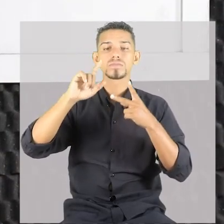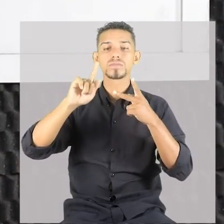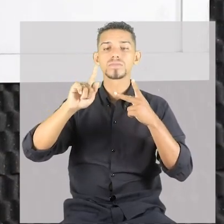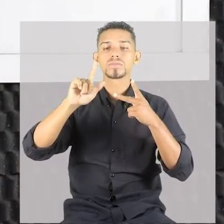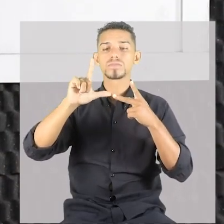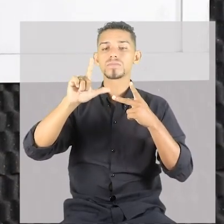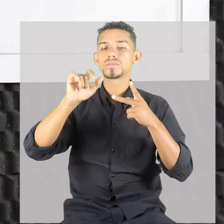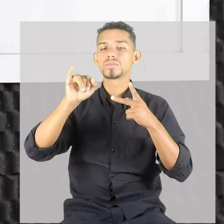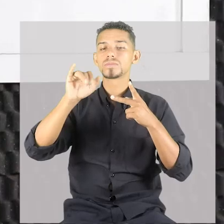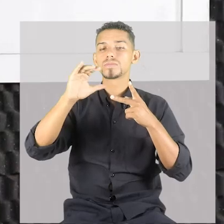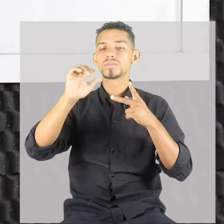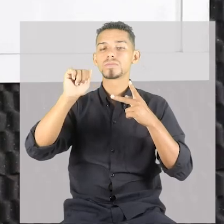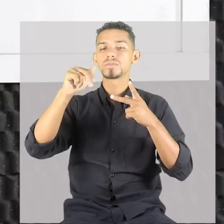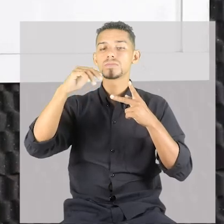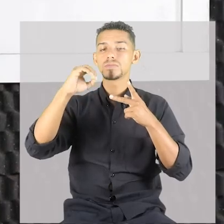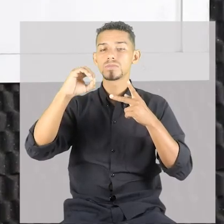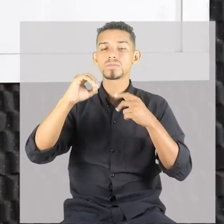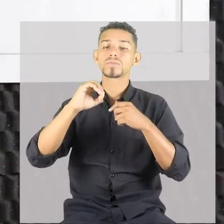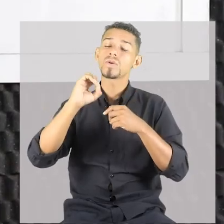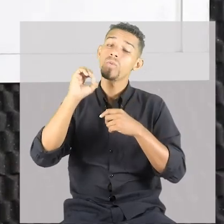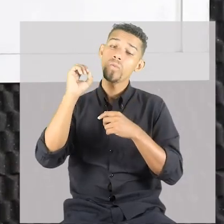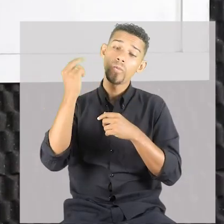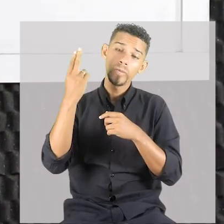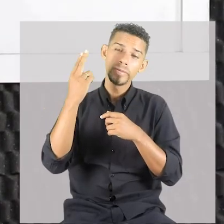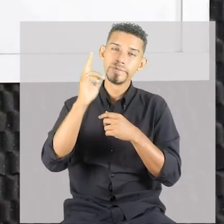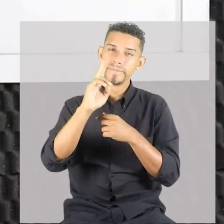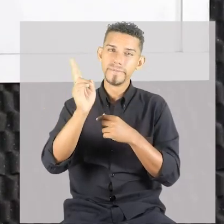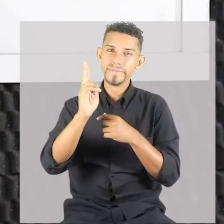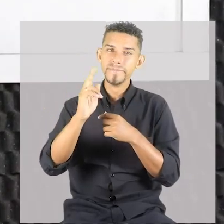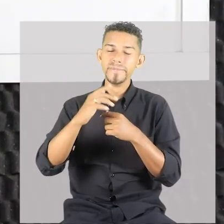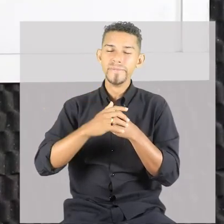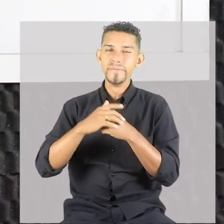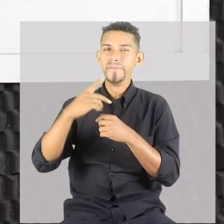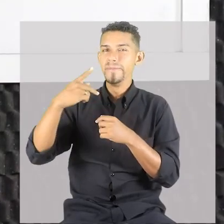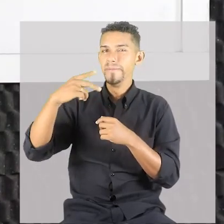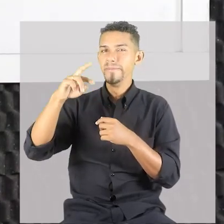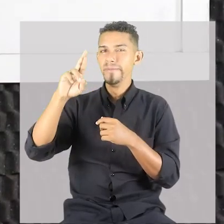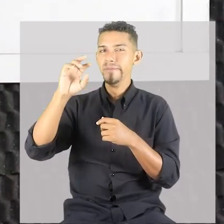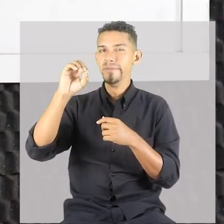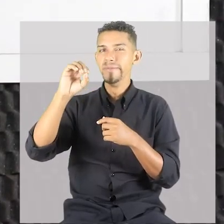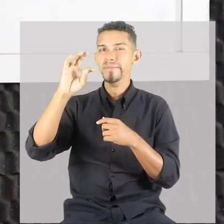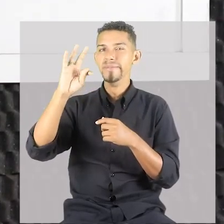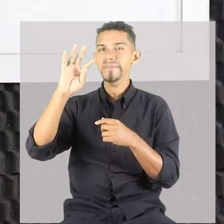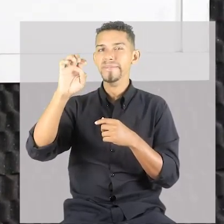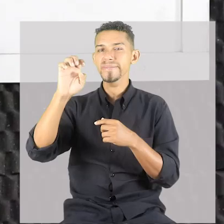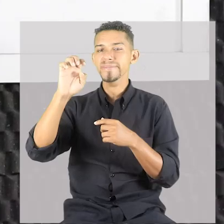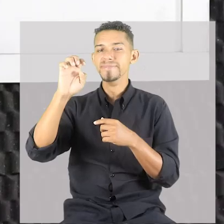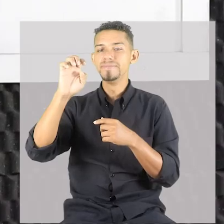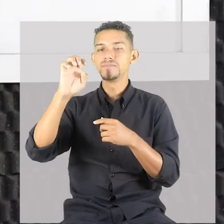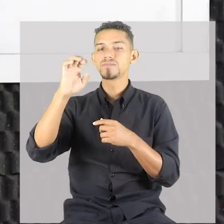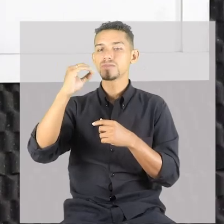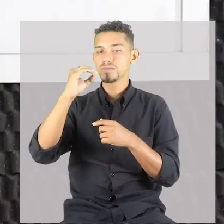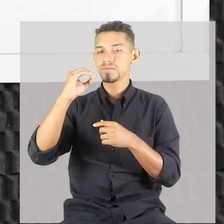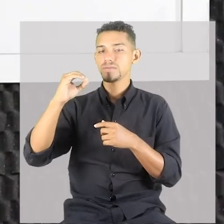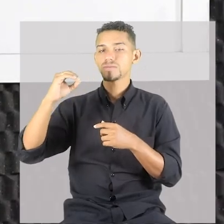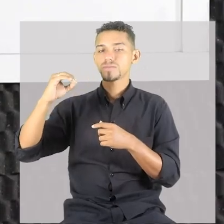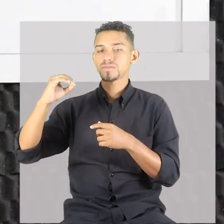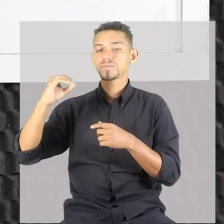peptidoglicano, tá? Ou pode aparecer para você como proteoglicano. Essa palavra próteo